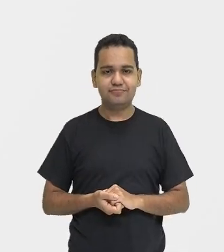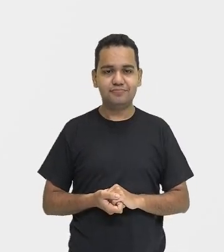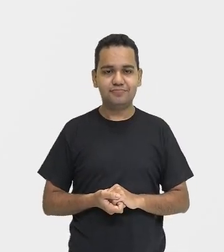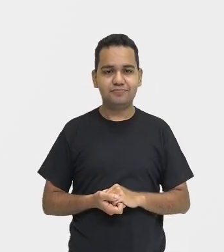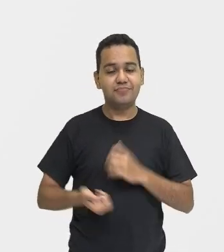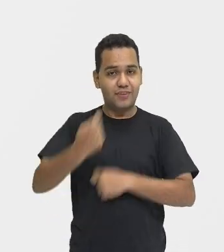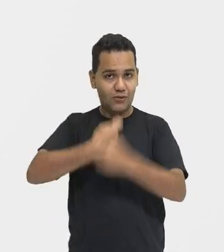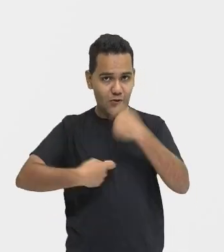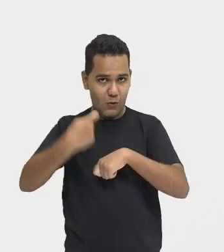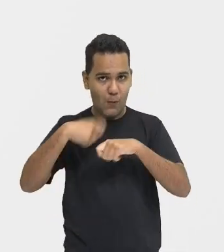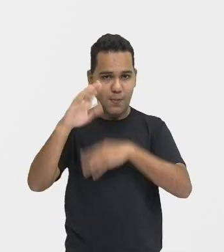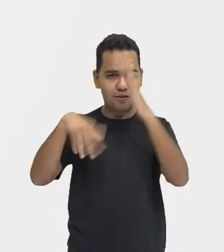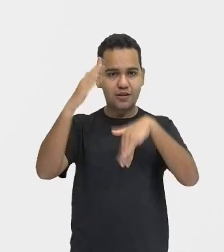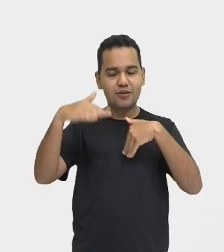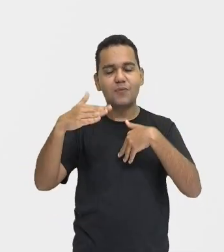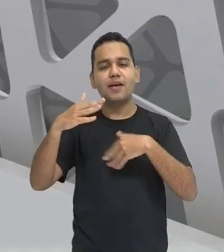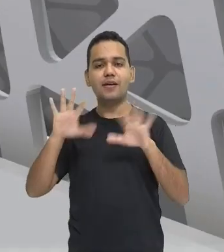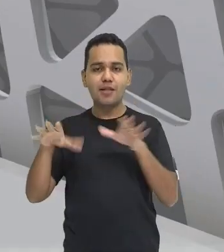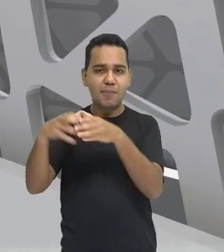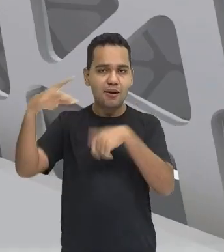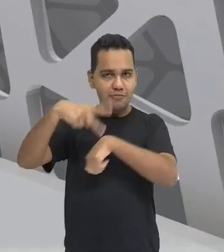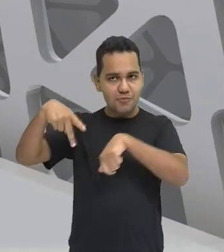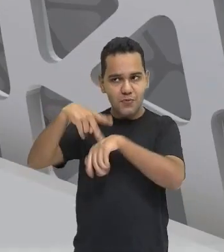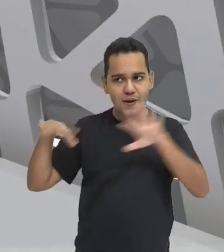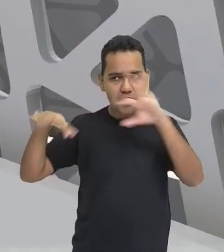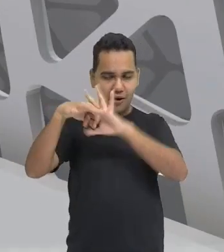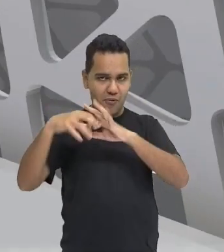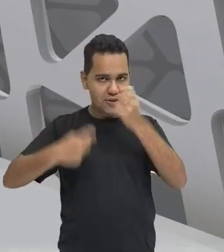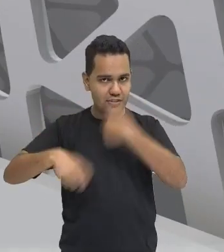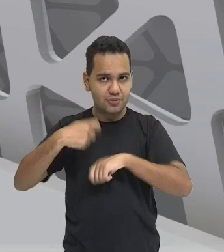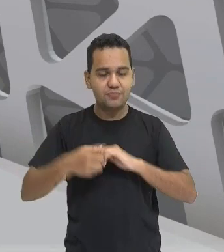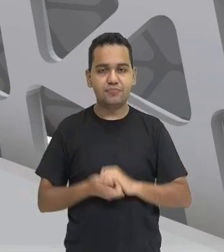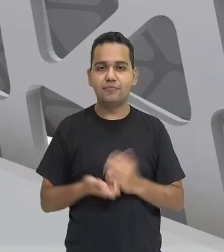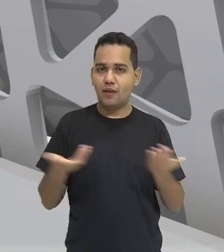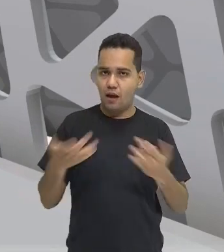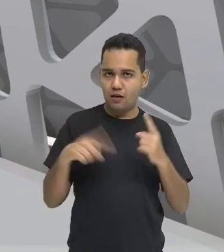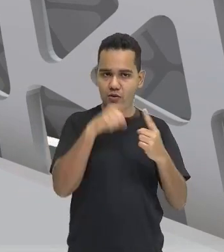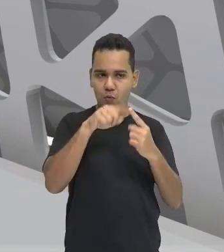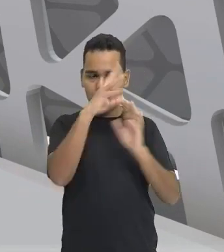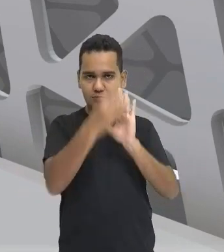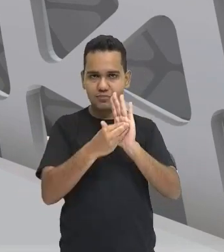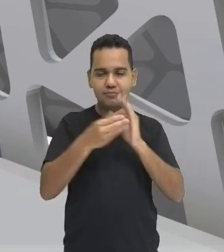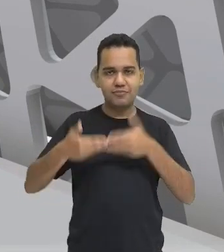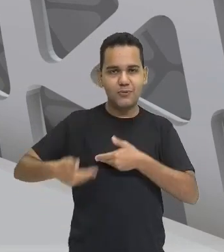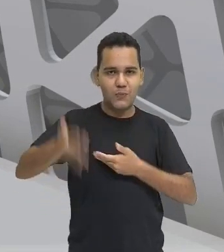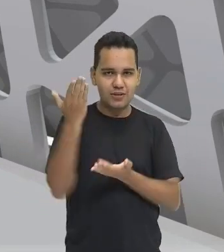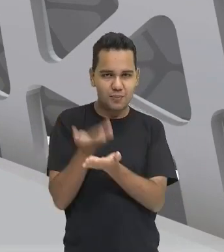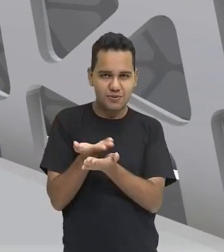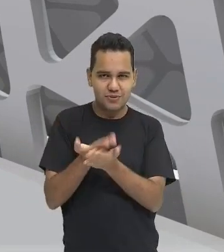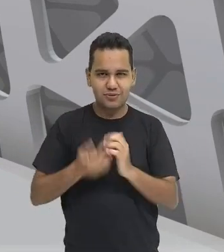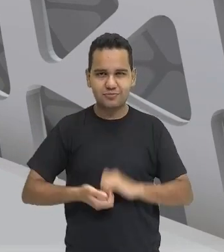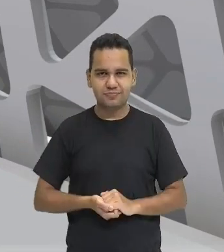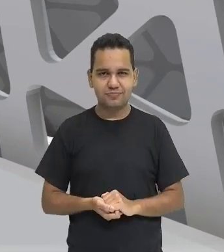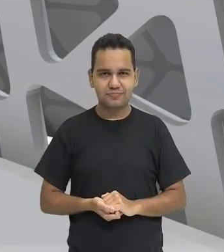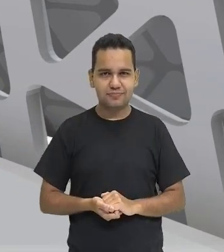e blocos econômicos. Feita a apresentação do objeto de conhecimento, vamos dar início à nossa